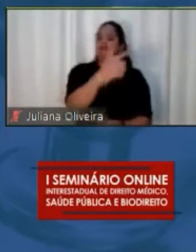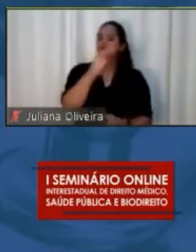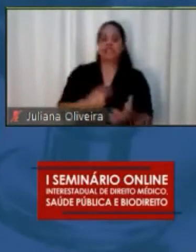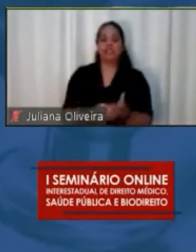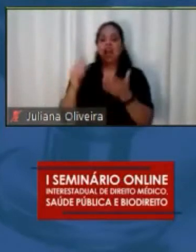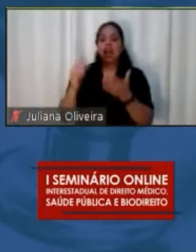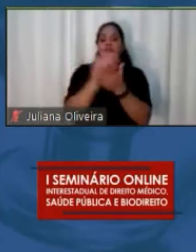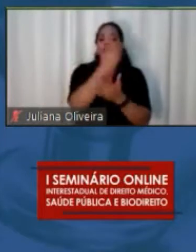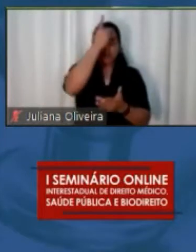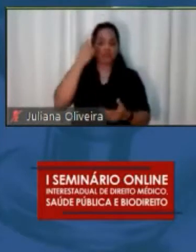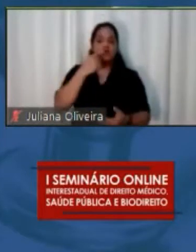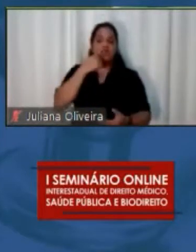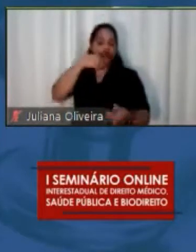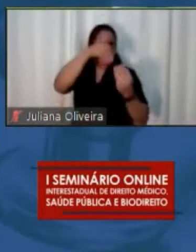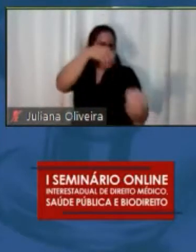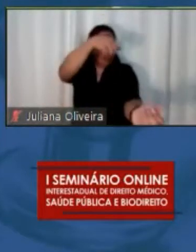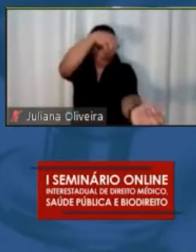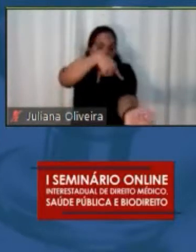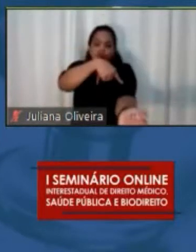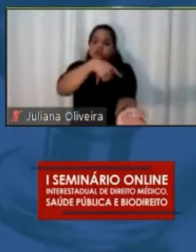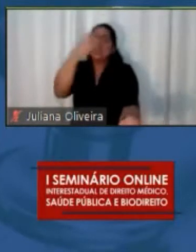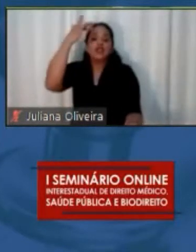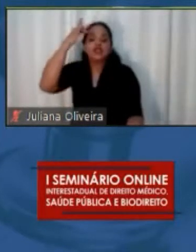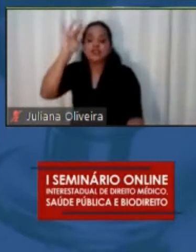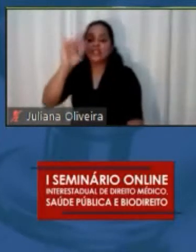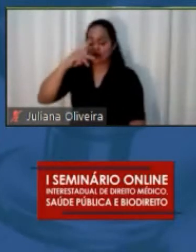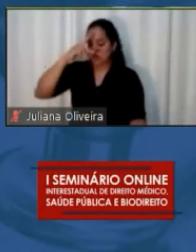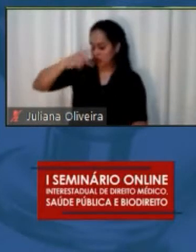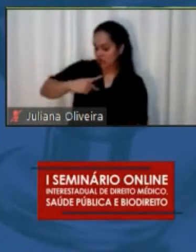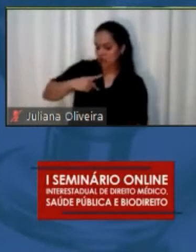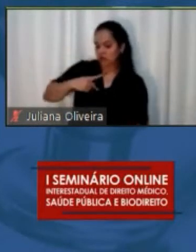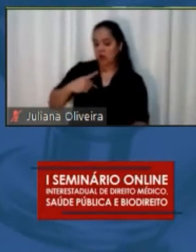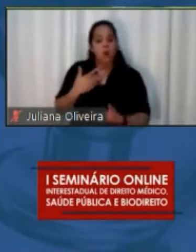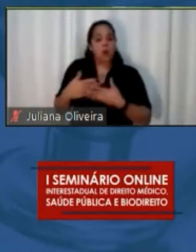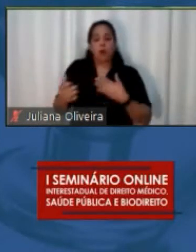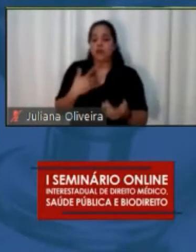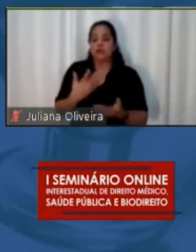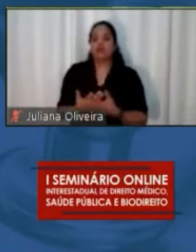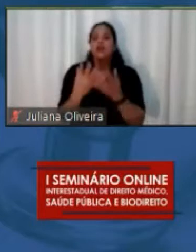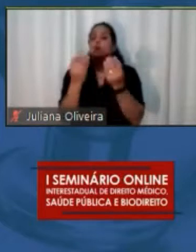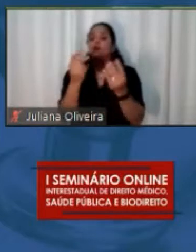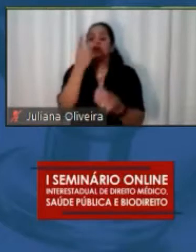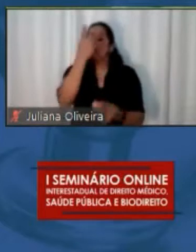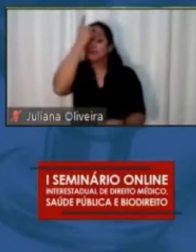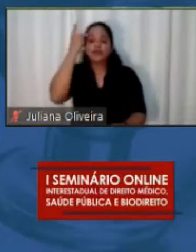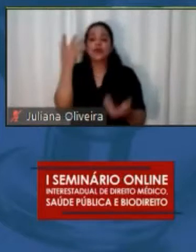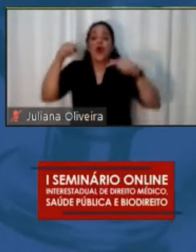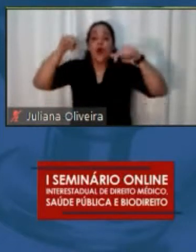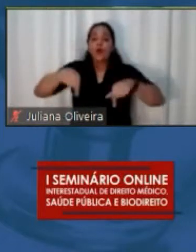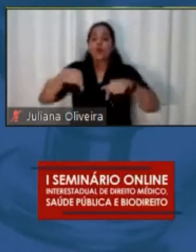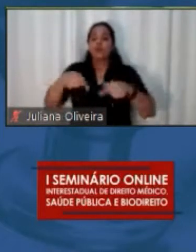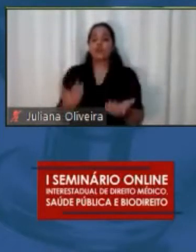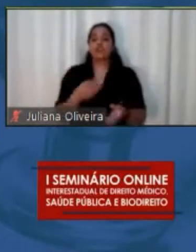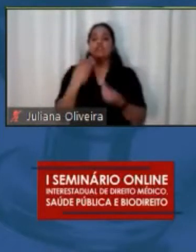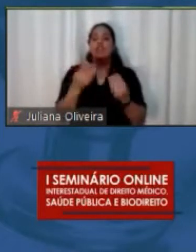sangue, seja por motivo pessoal, e hoje nós temos visto muitos pacientes solicitando de que não